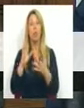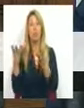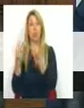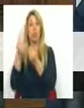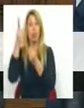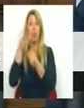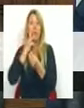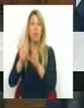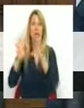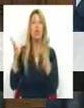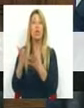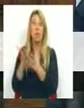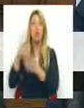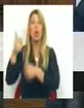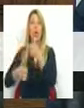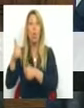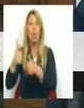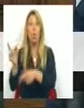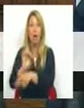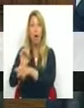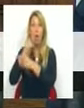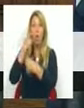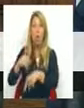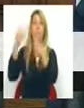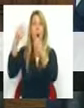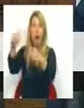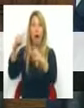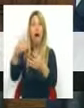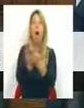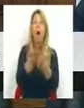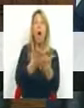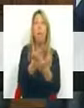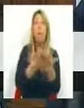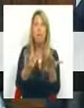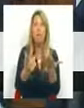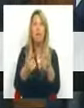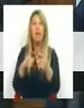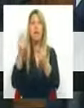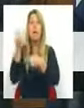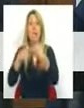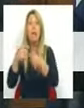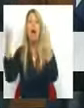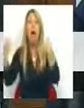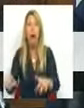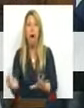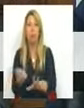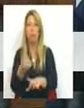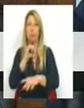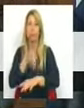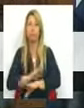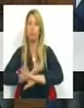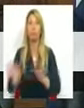Concorrência são mortas no momento em que é demonstrado em que há uma operação de mercado. E o esforço que nós fizemos e o empenho que nós tivemos foi nesse